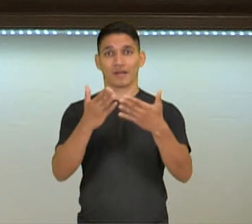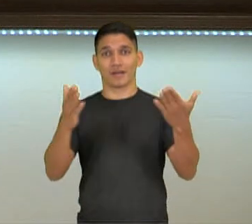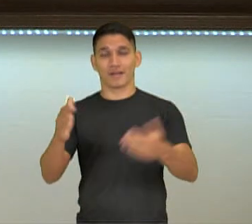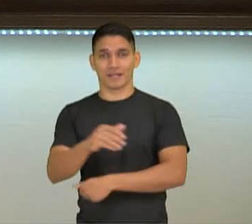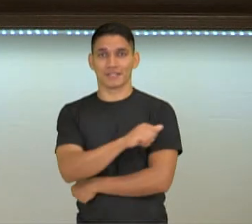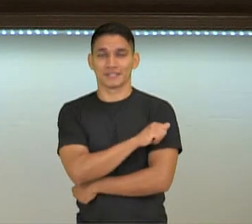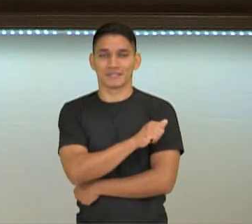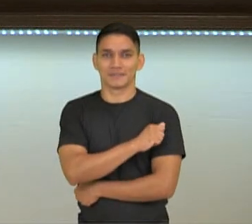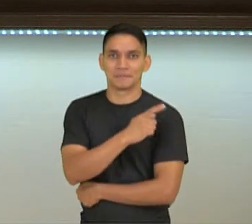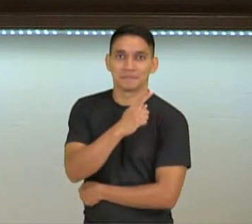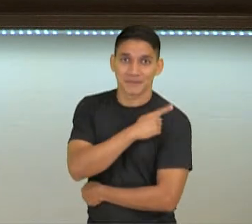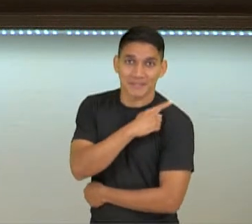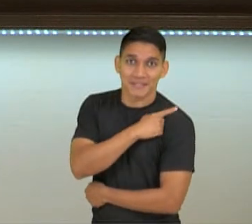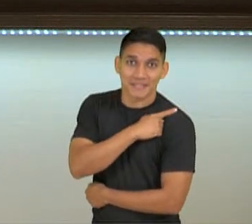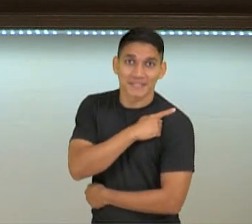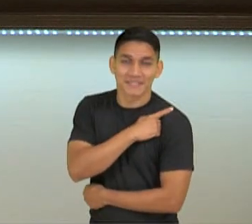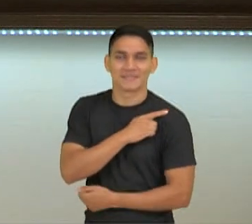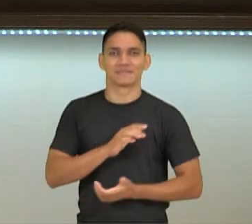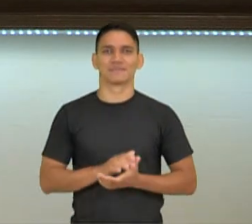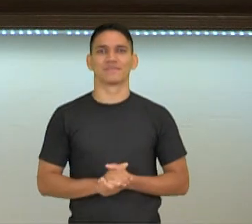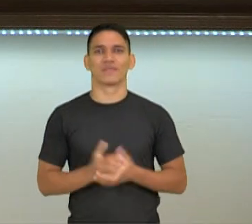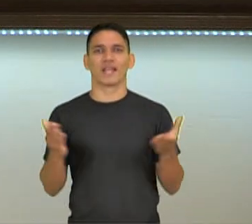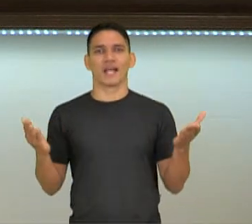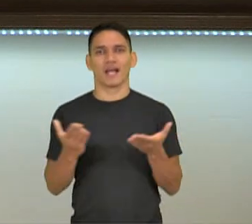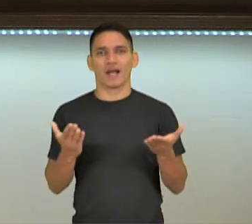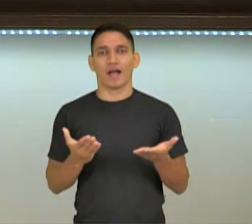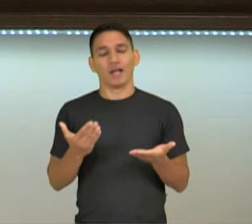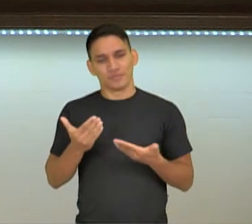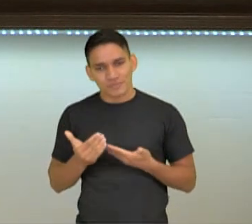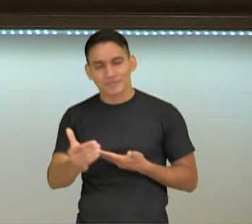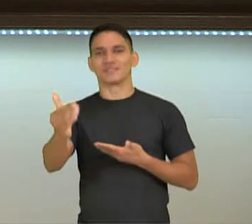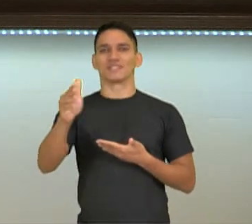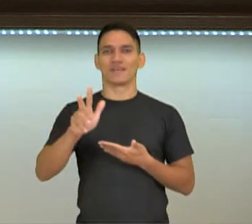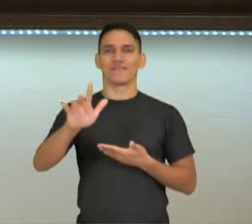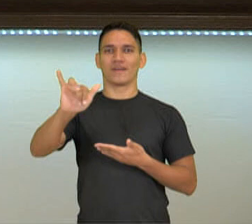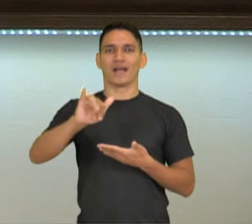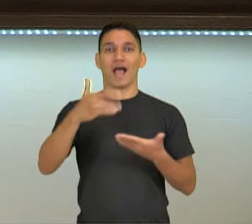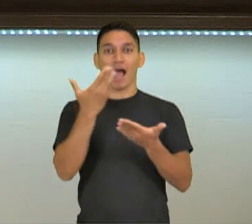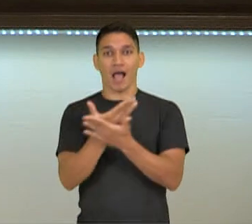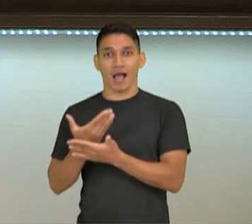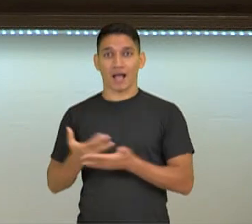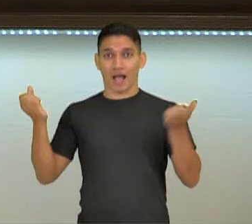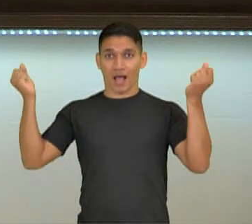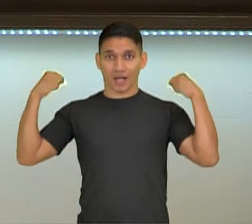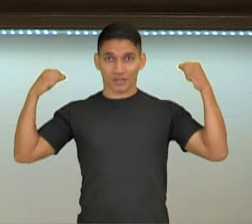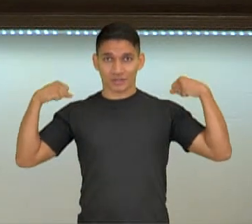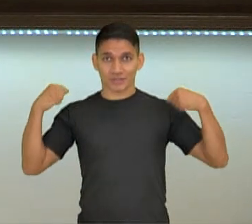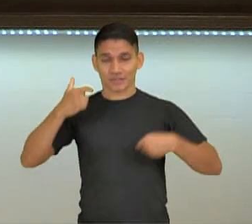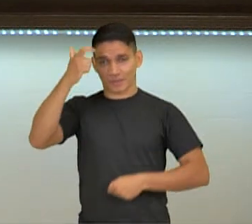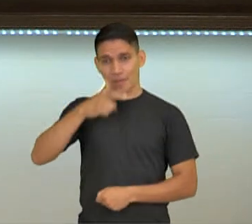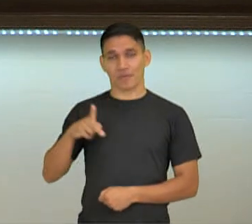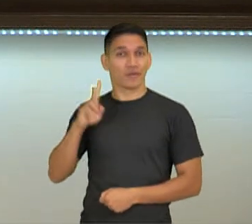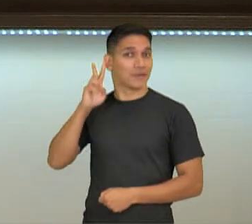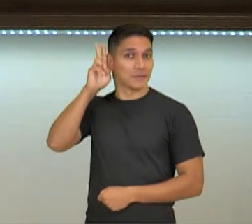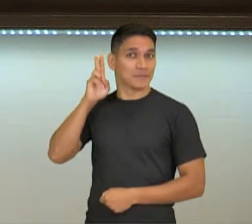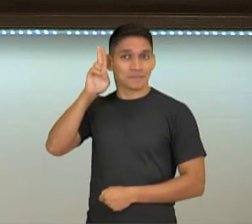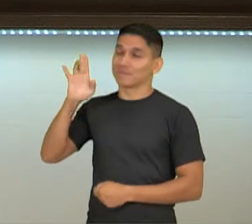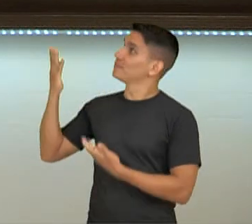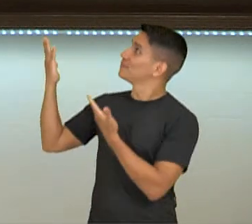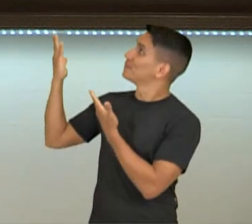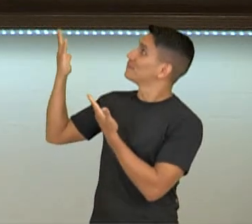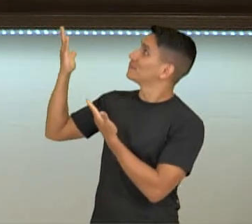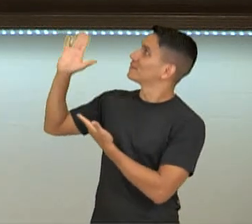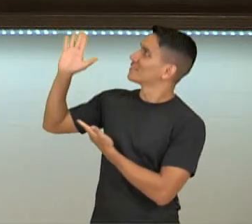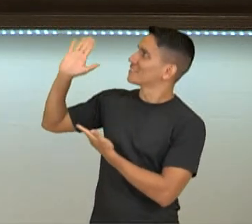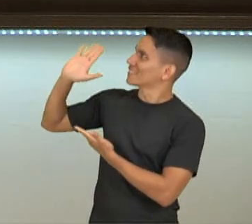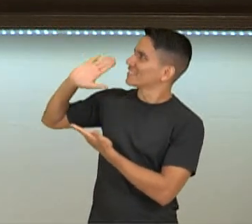Olá, estudantes da primeira série do ensino médio. Estamos aqui para mais uma aula de educação física comigo, professora Vanessa, e com o